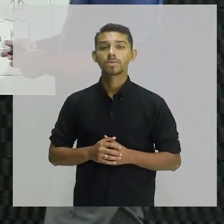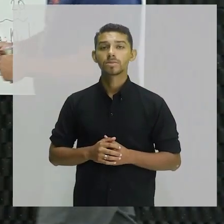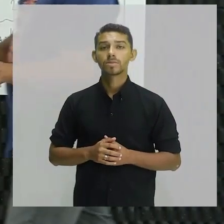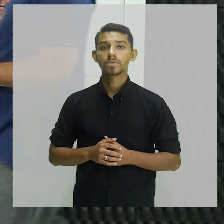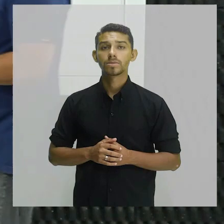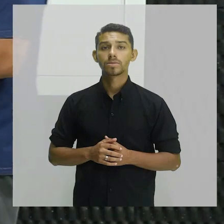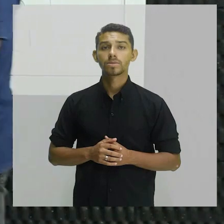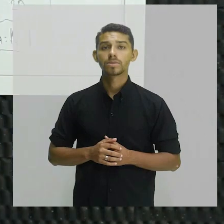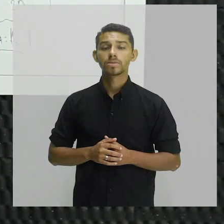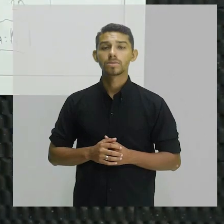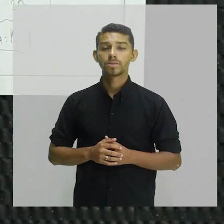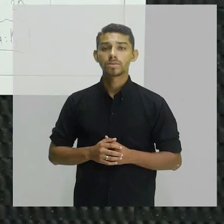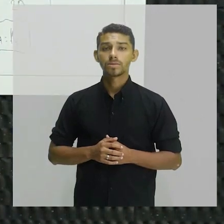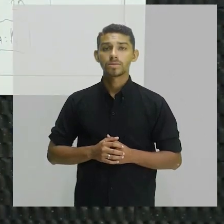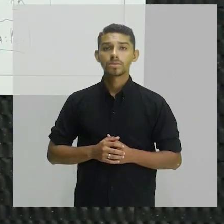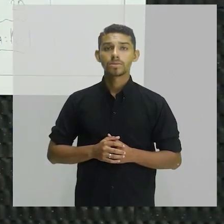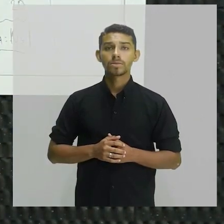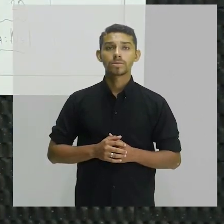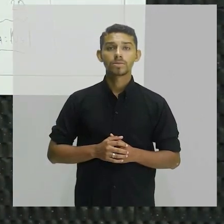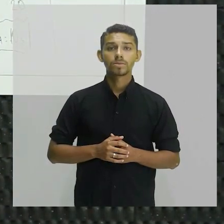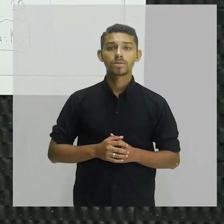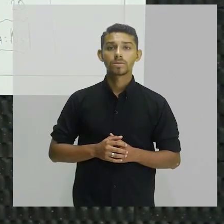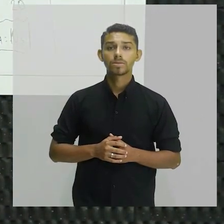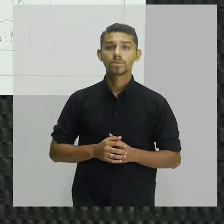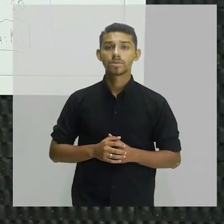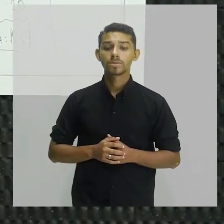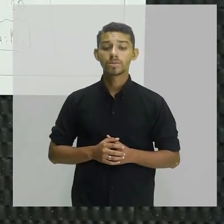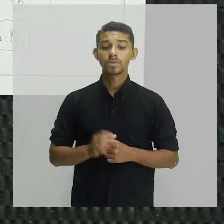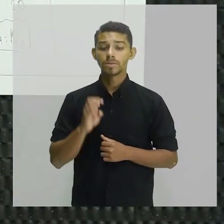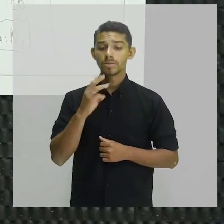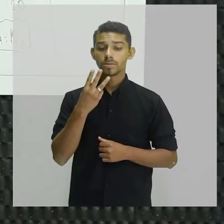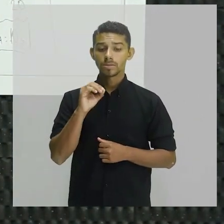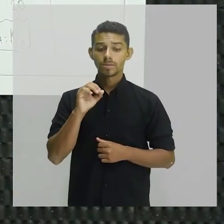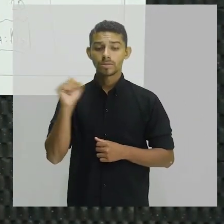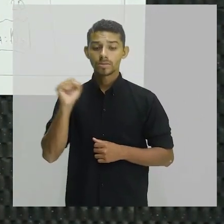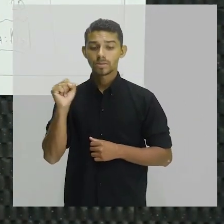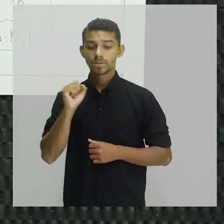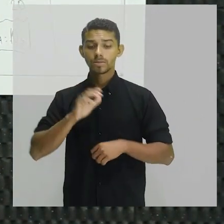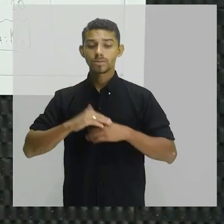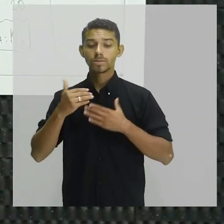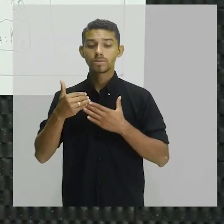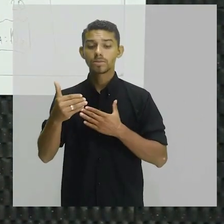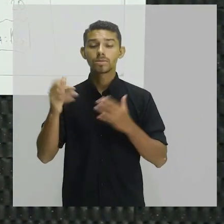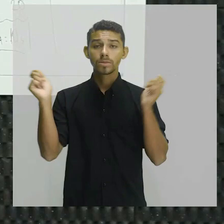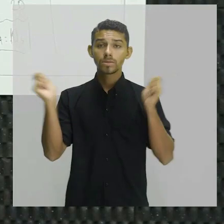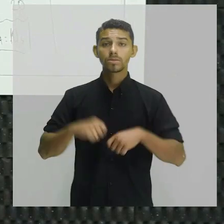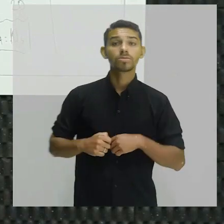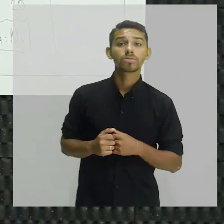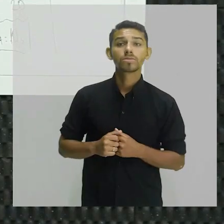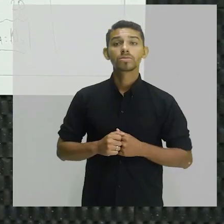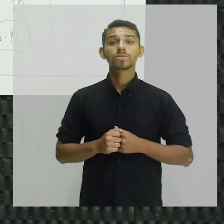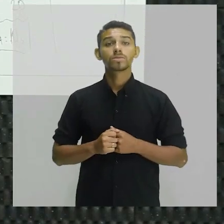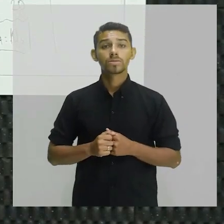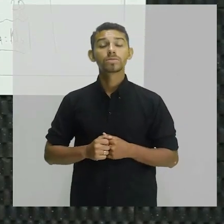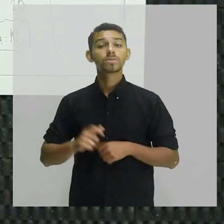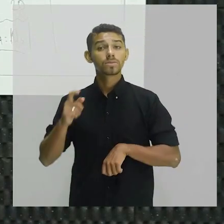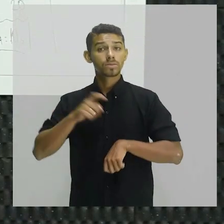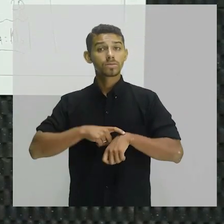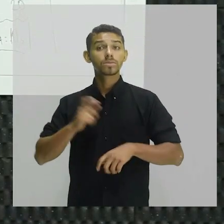segundos. Então, depois de 30 segundos em que ele parte, né, em que ele sai, nós vamos